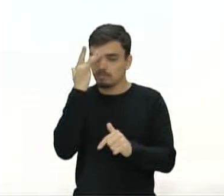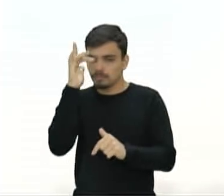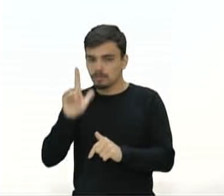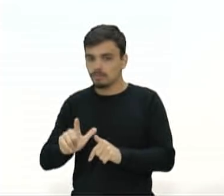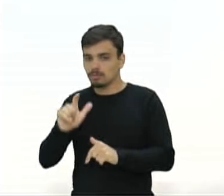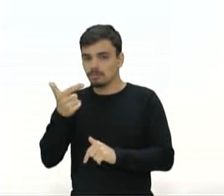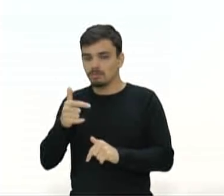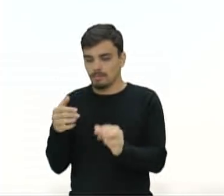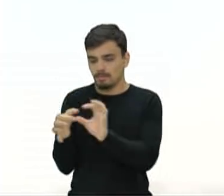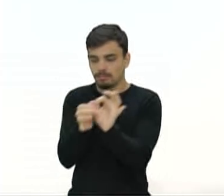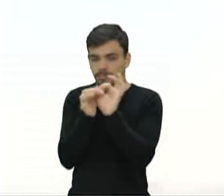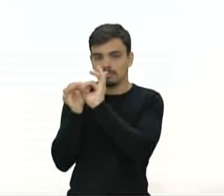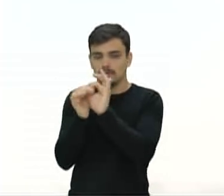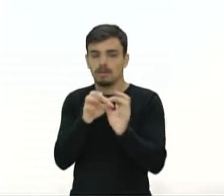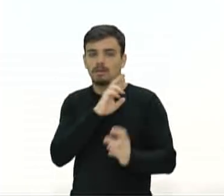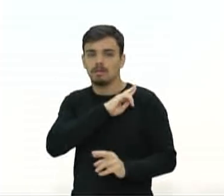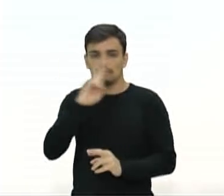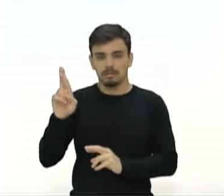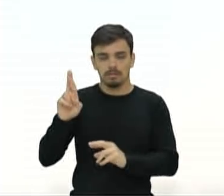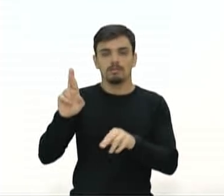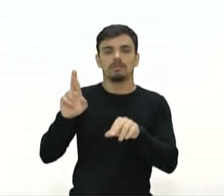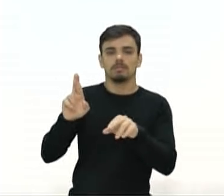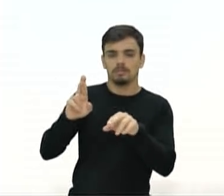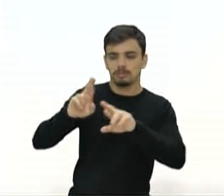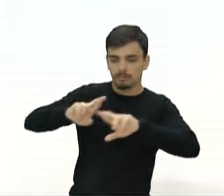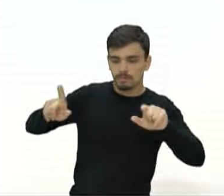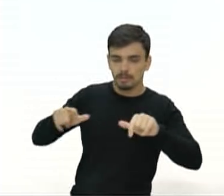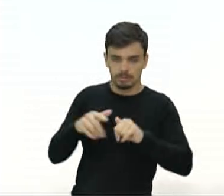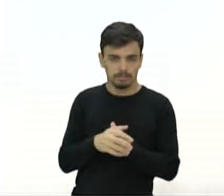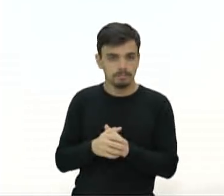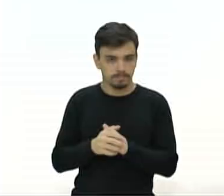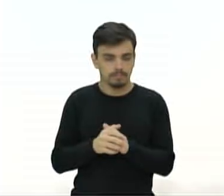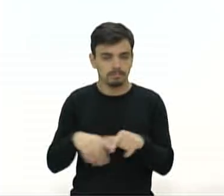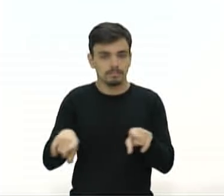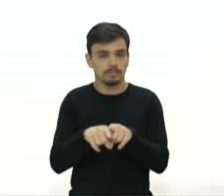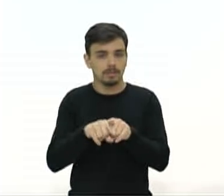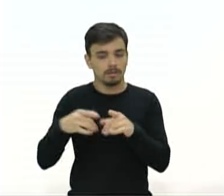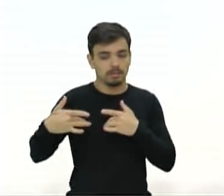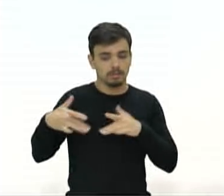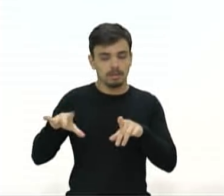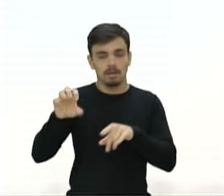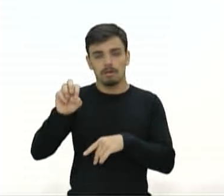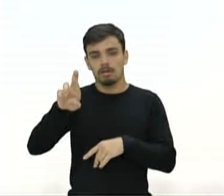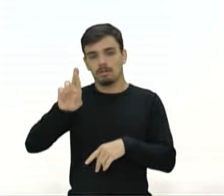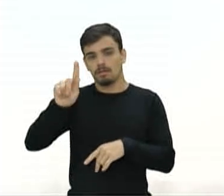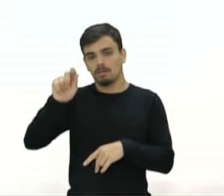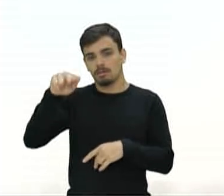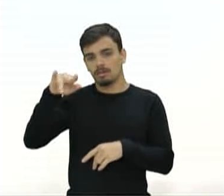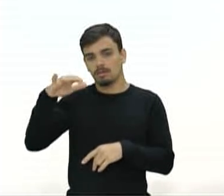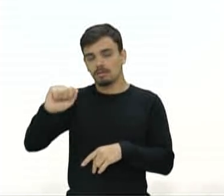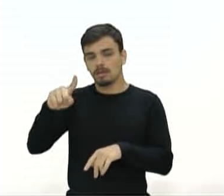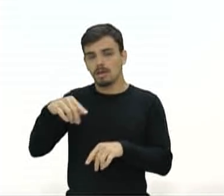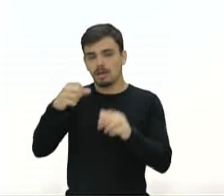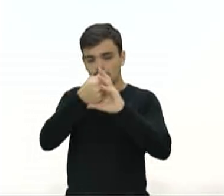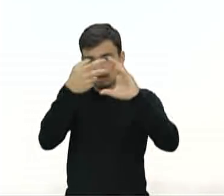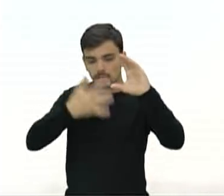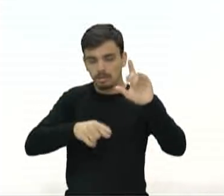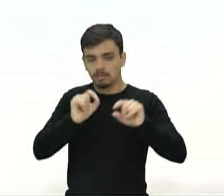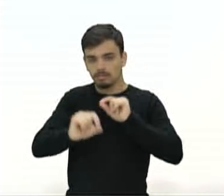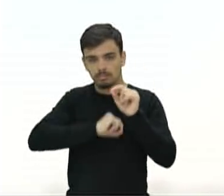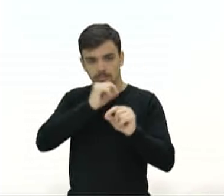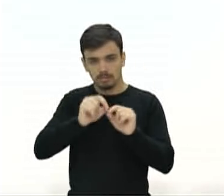têm tantos vínculos, são religiões, costumes, tradições diferentes. A solidariedade orgânica é uma característica das